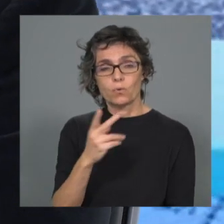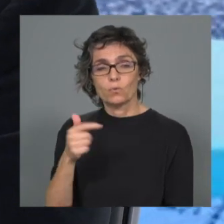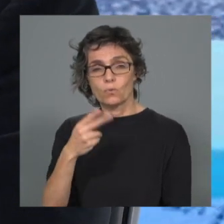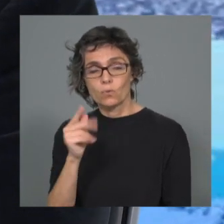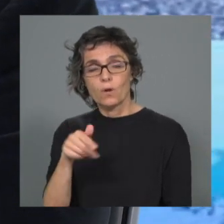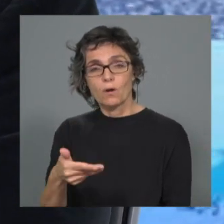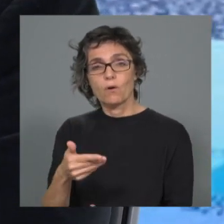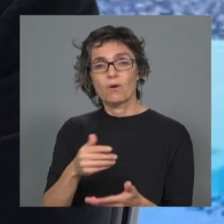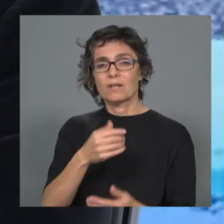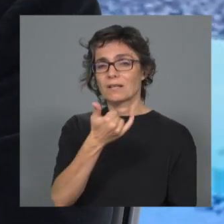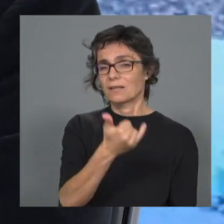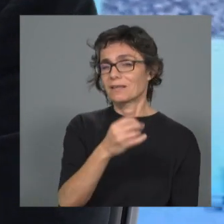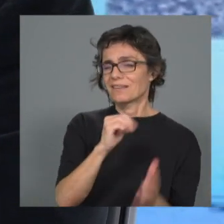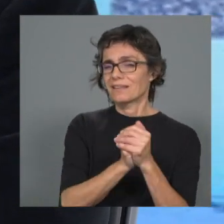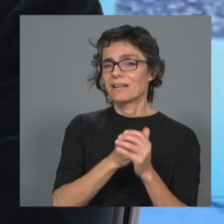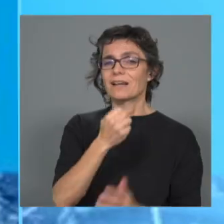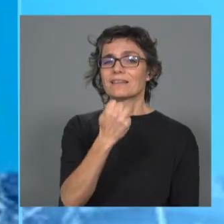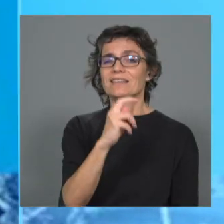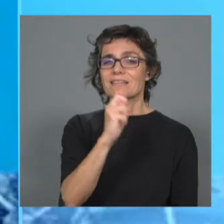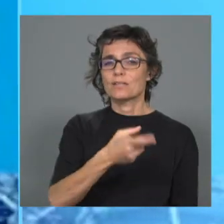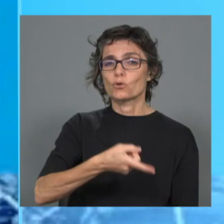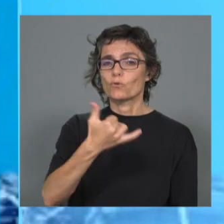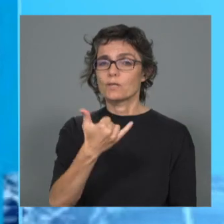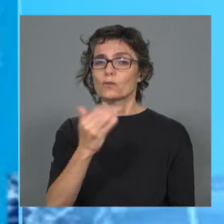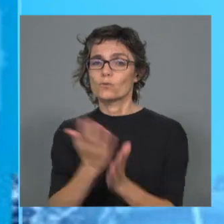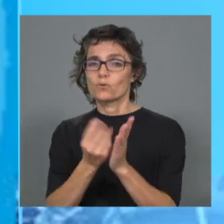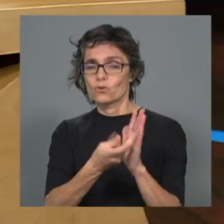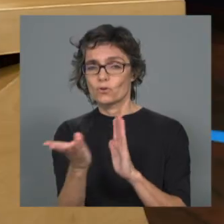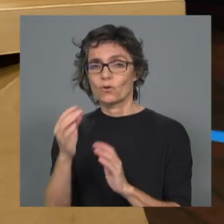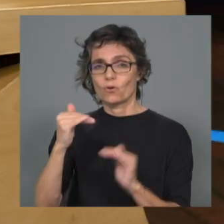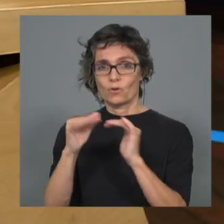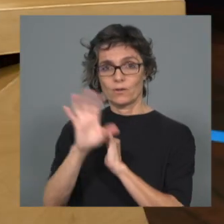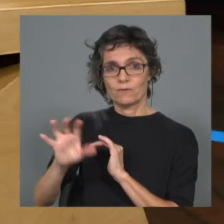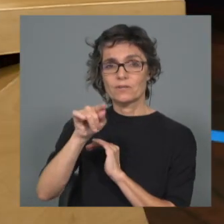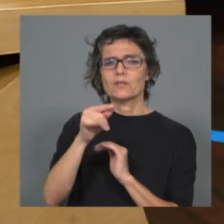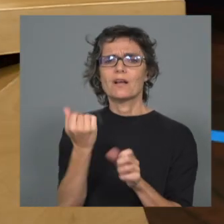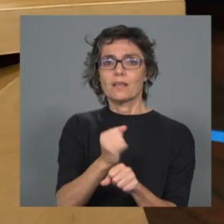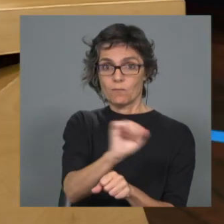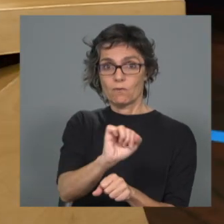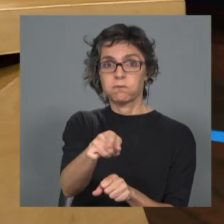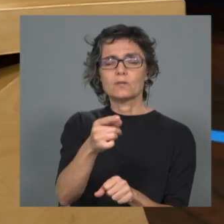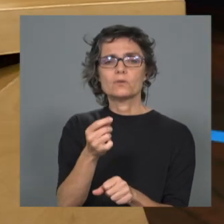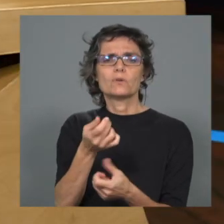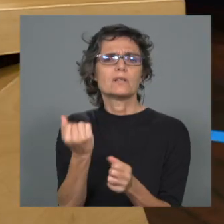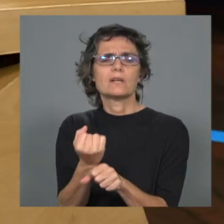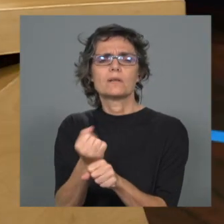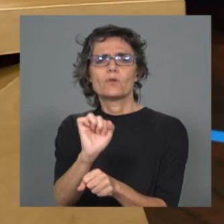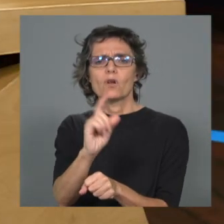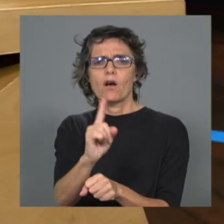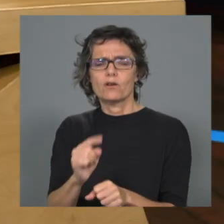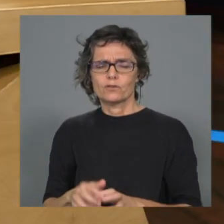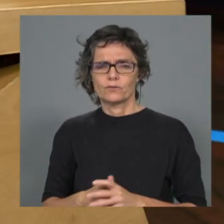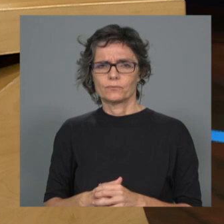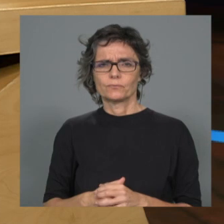392 escolas do país. Onde a Inês e o Tcherno trabalham. Exatamente. Eu ia precisamente perguntar isso à Inês, que trabalho é este das escolas Ubuntu em